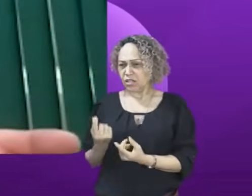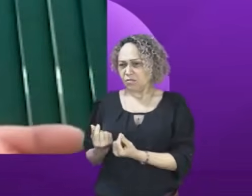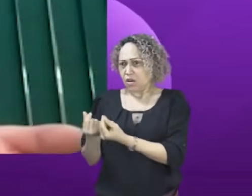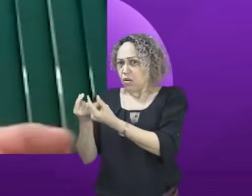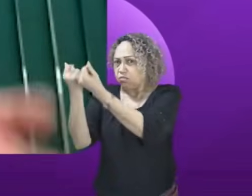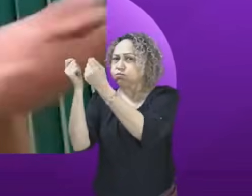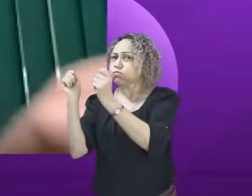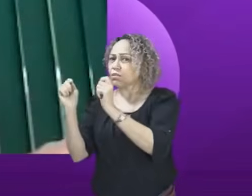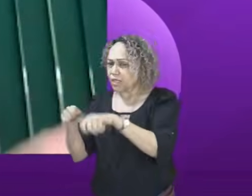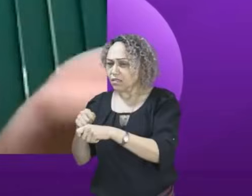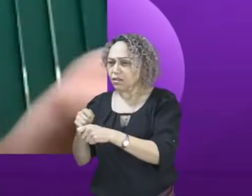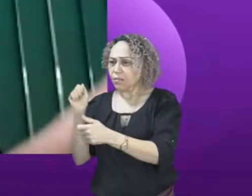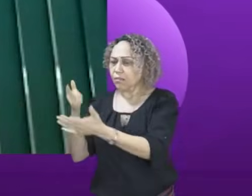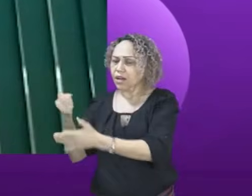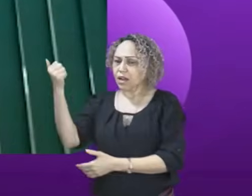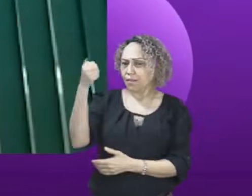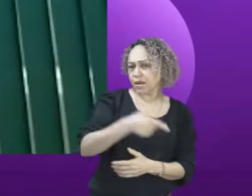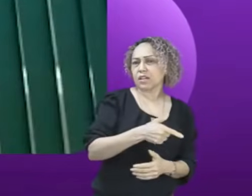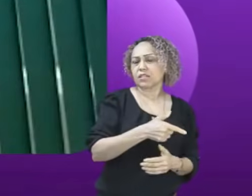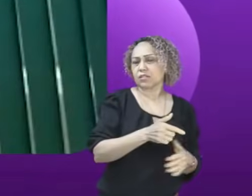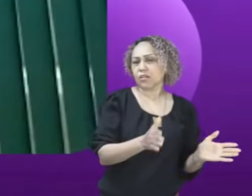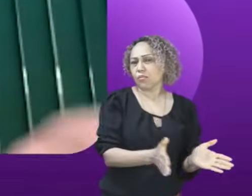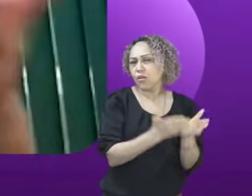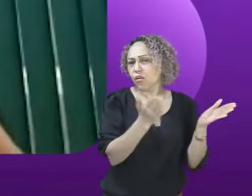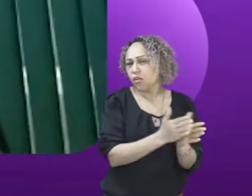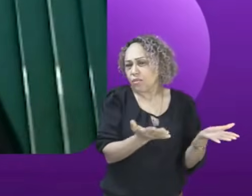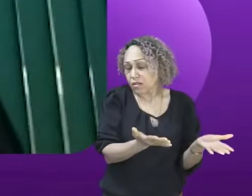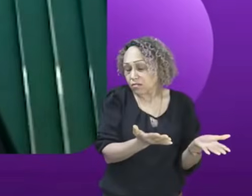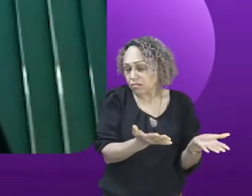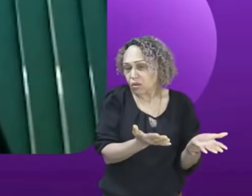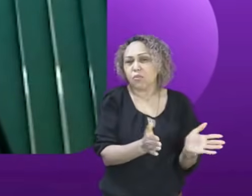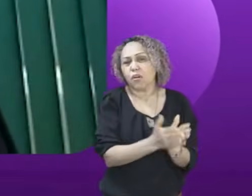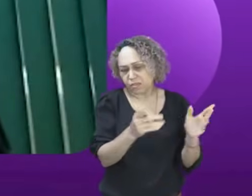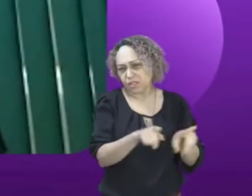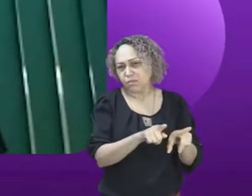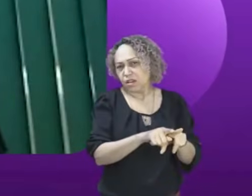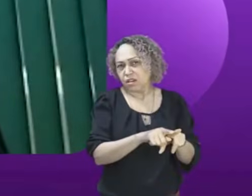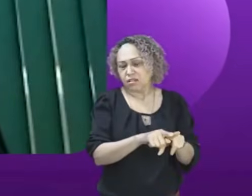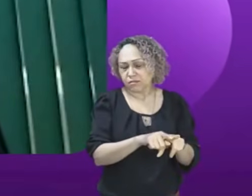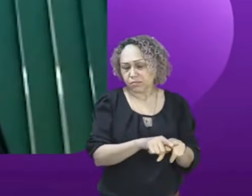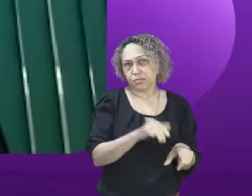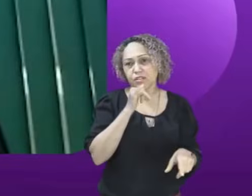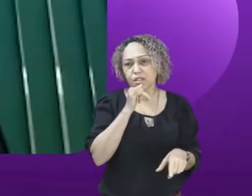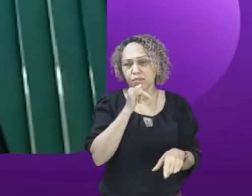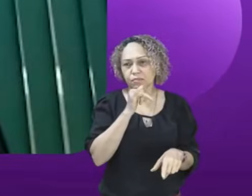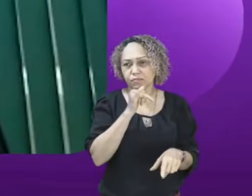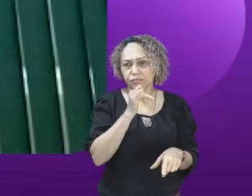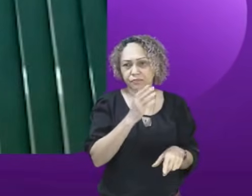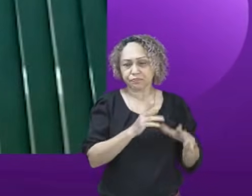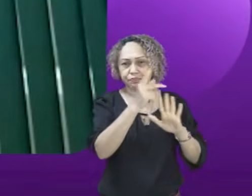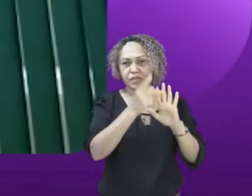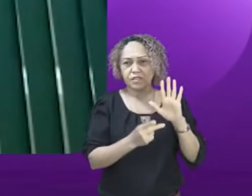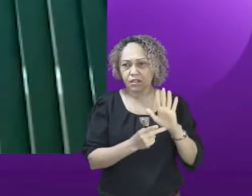ao que ganha. E quem ganha menos tem que pagar menos. Ou até ser isento, como é o